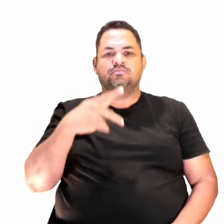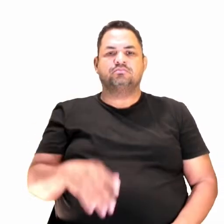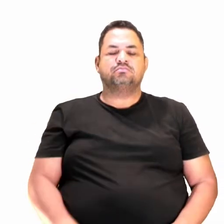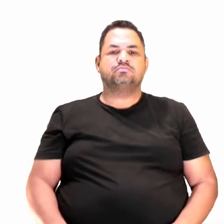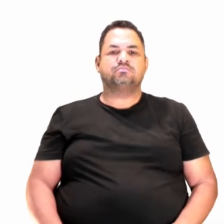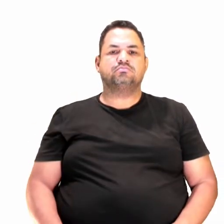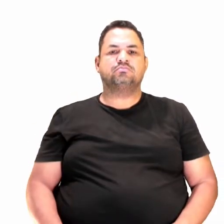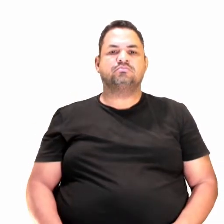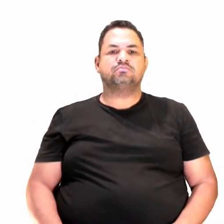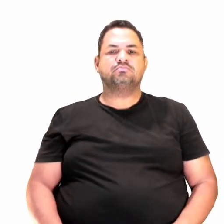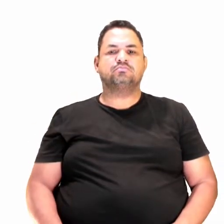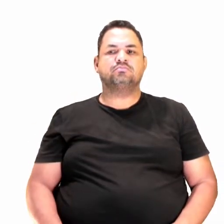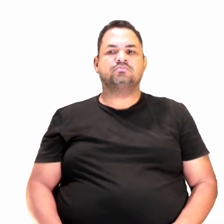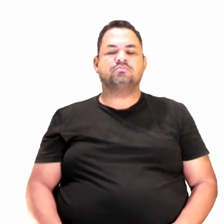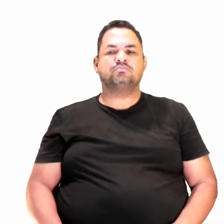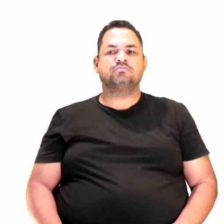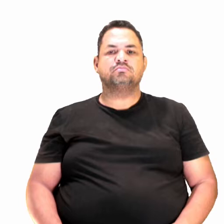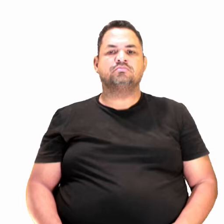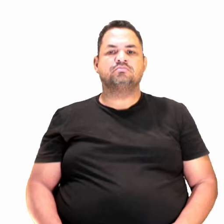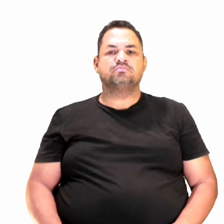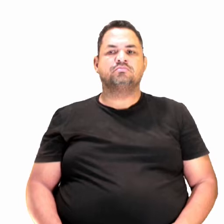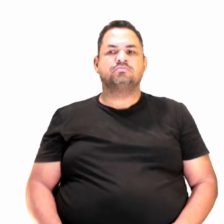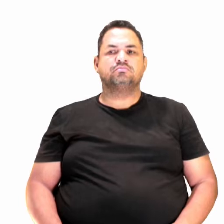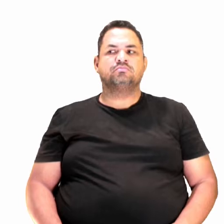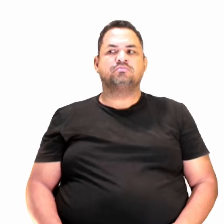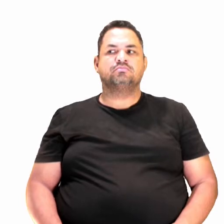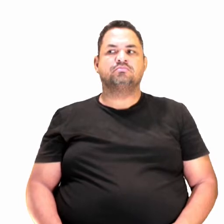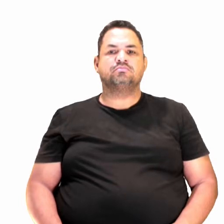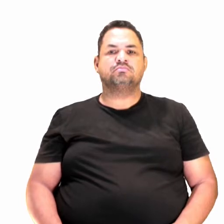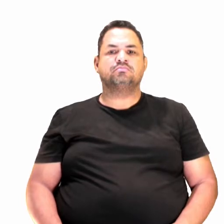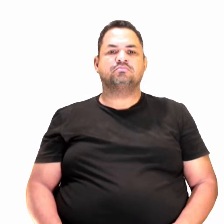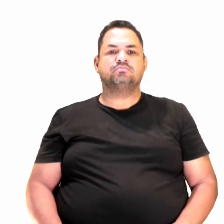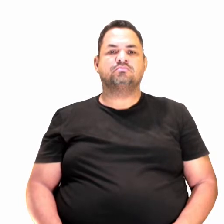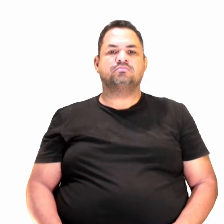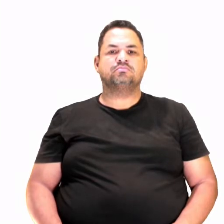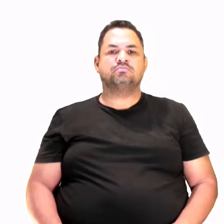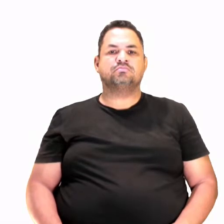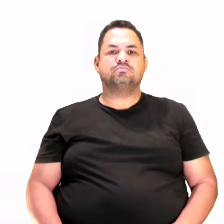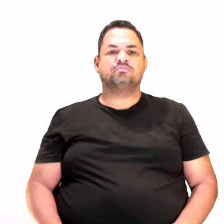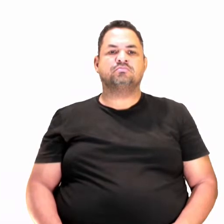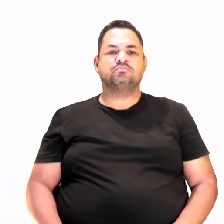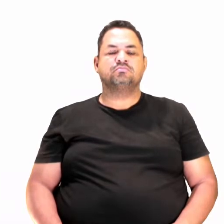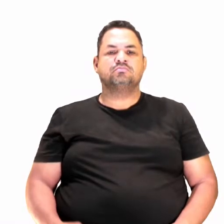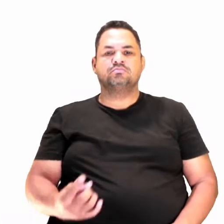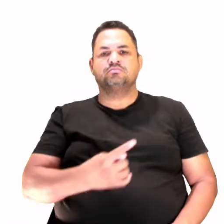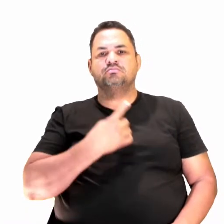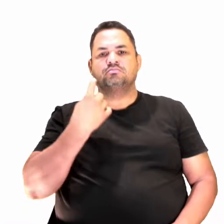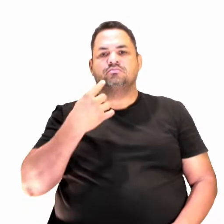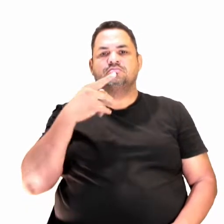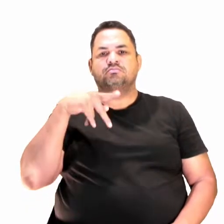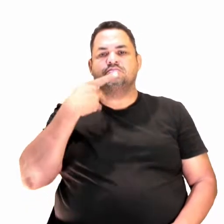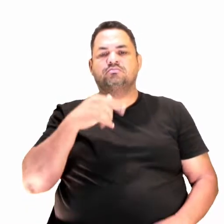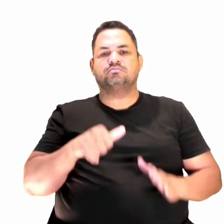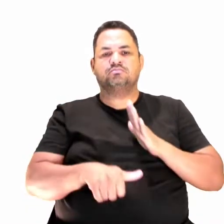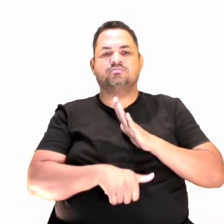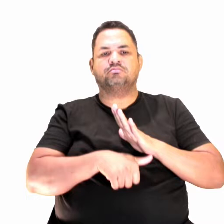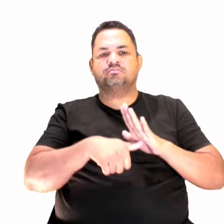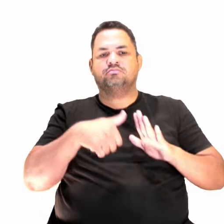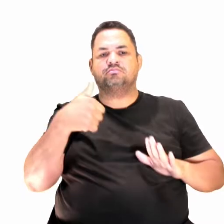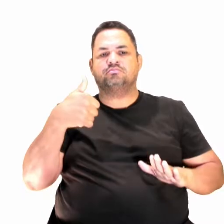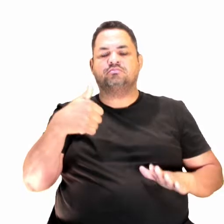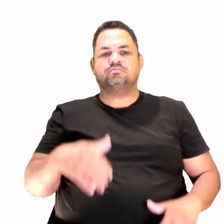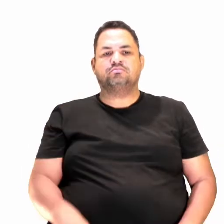sobre alguns, certo? E desses que nós vamos comentar, o